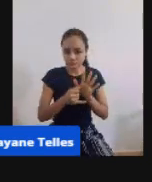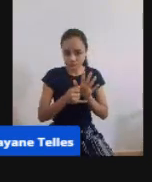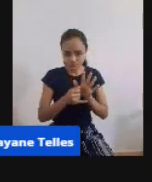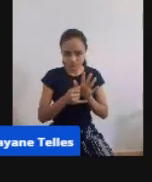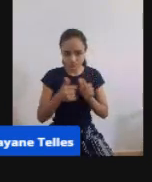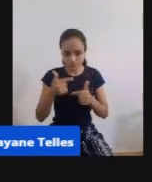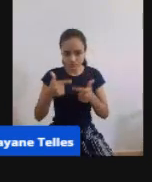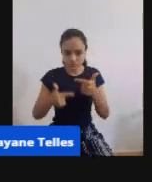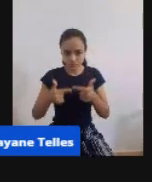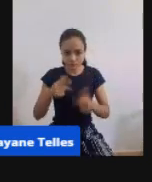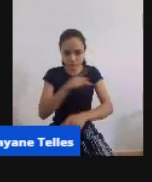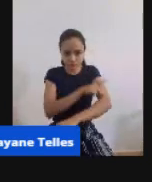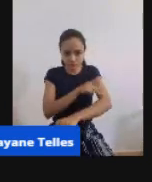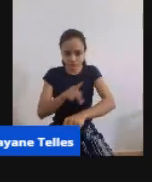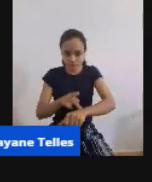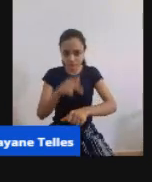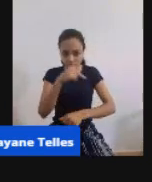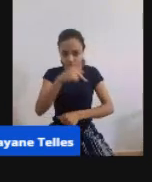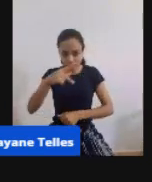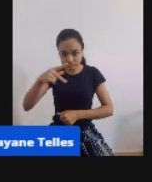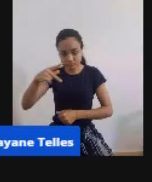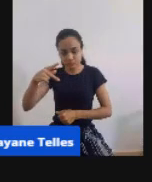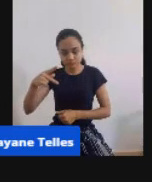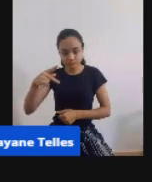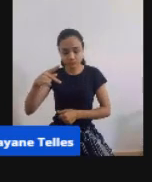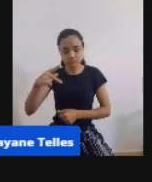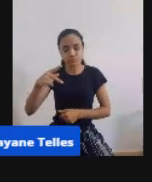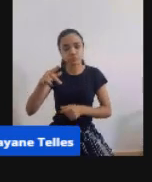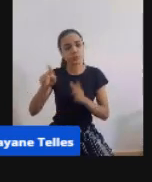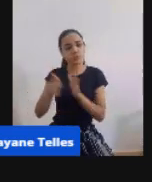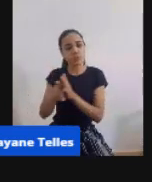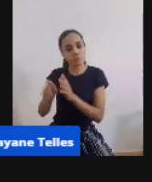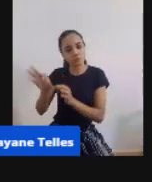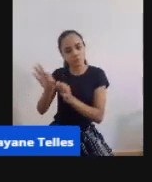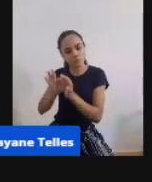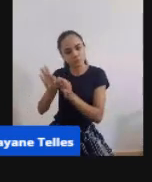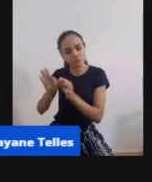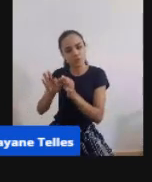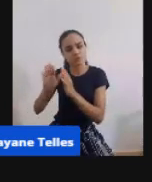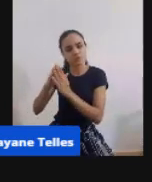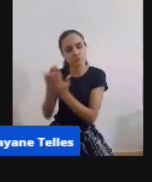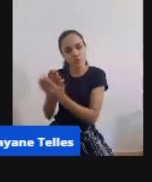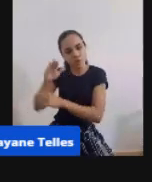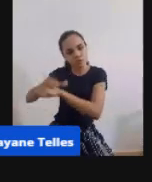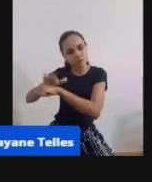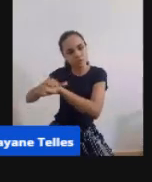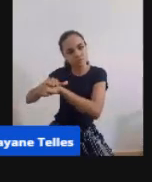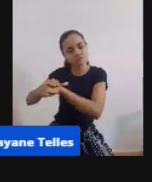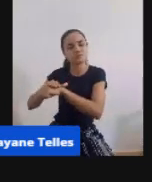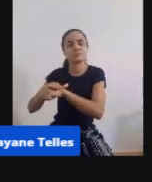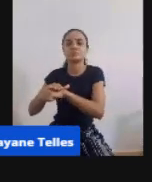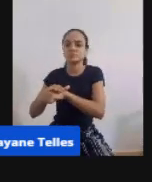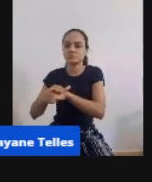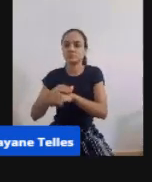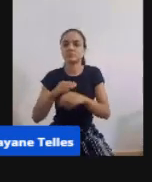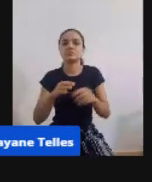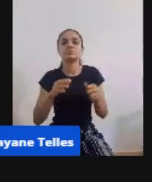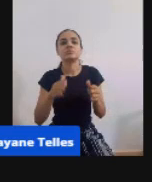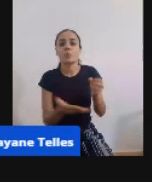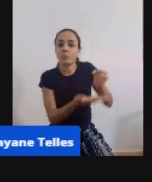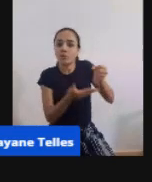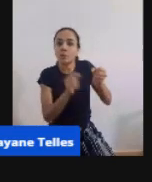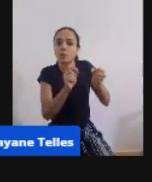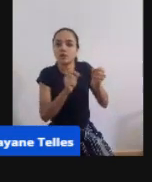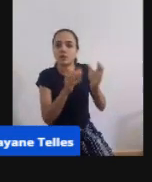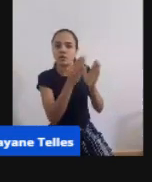escolas, segundo a Lei de Diretrizes e Bases da Educação Nacional, a LDB. E é uma espécie de